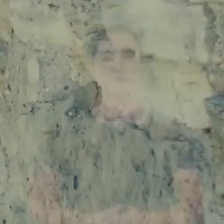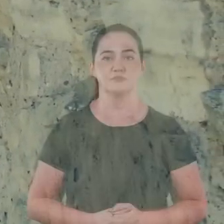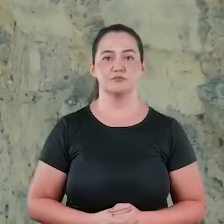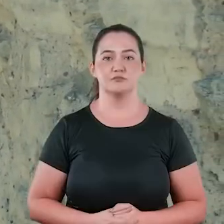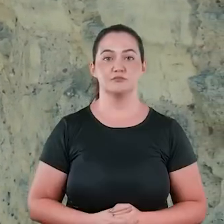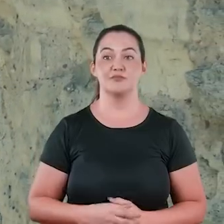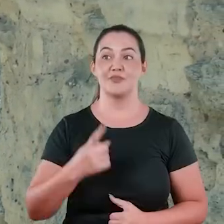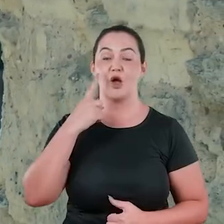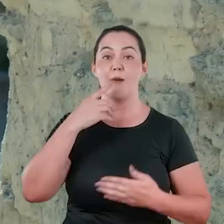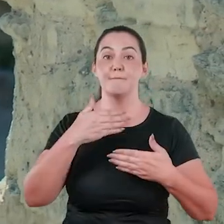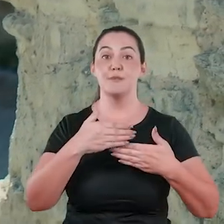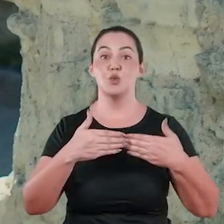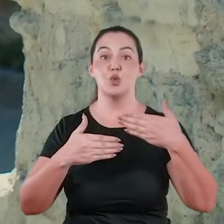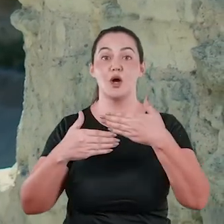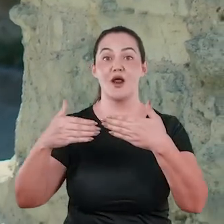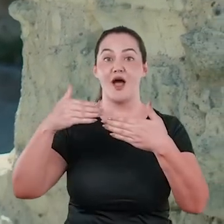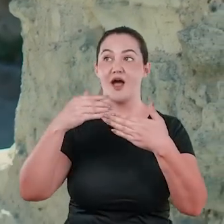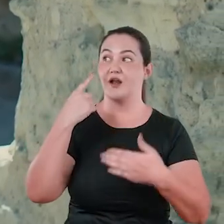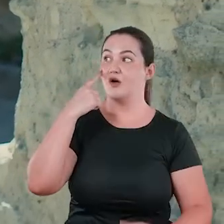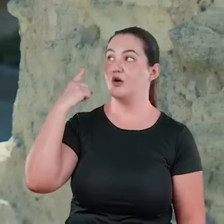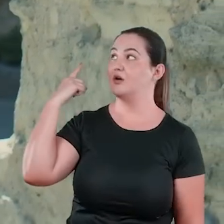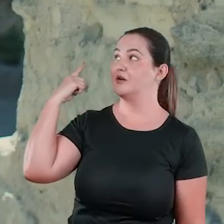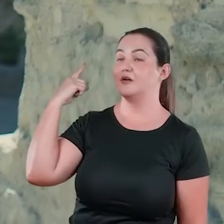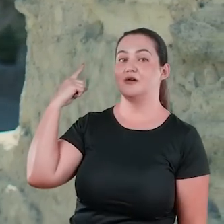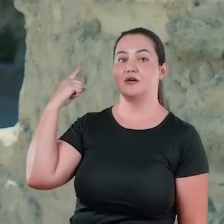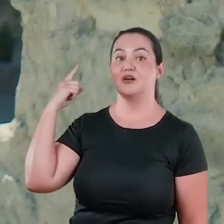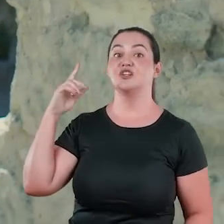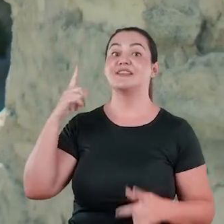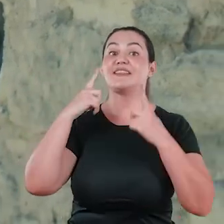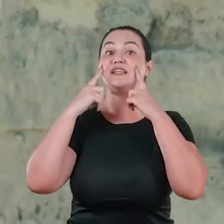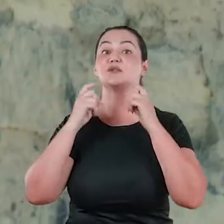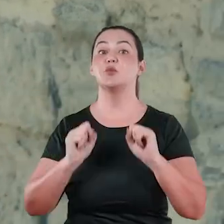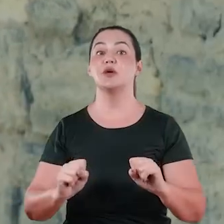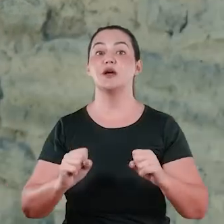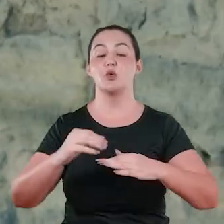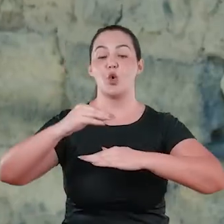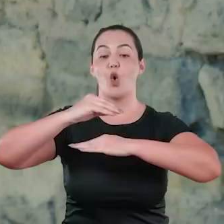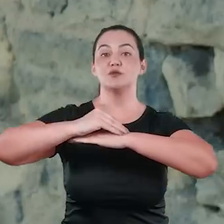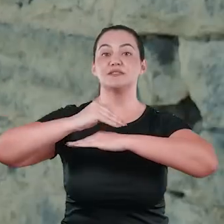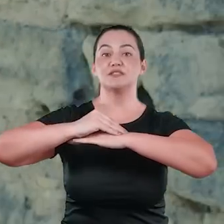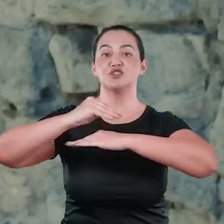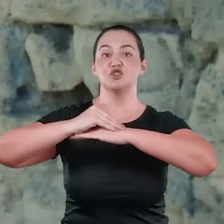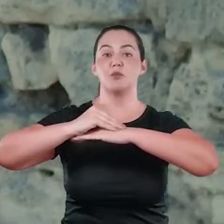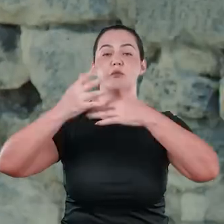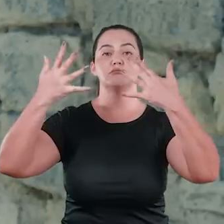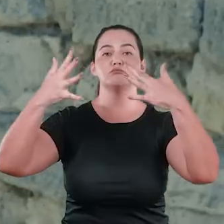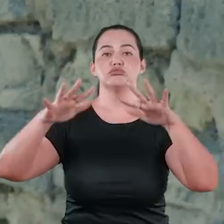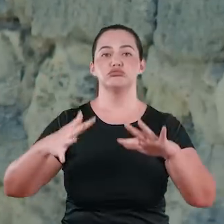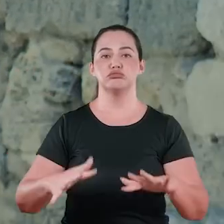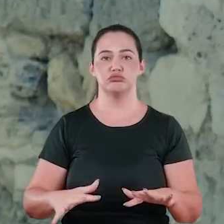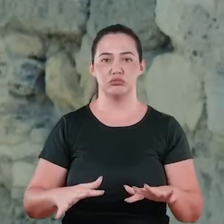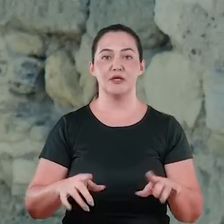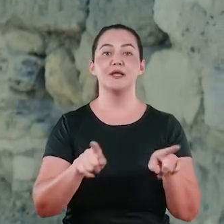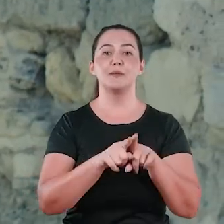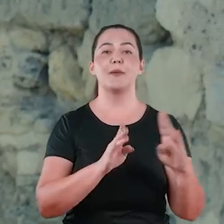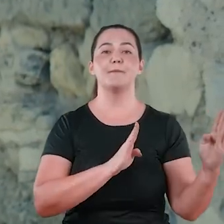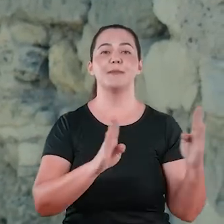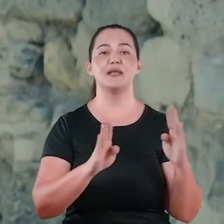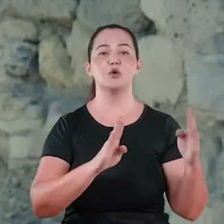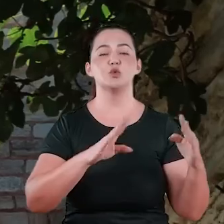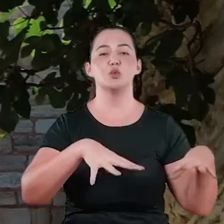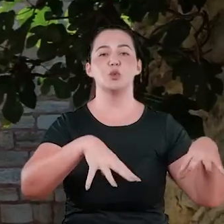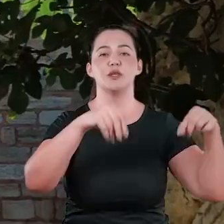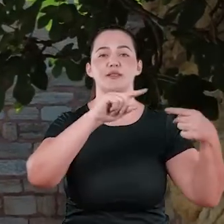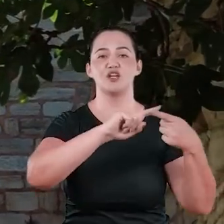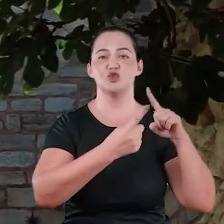Estas muralhas que estão aqui atrás testemunharam o fim de Constantinopla e o fim da Idade Média. Foi aqui que tudo